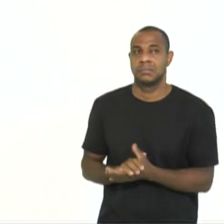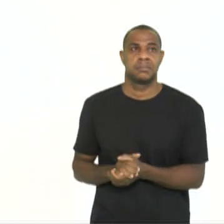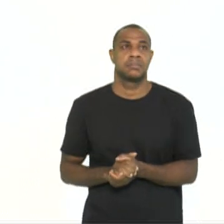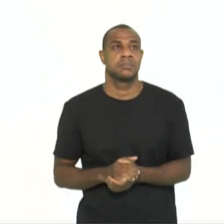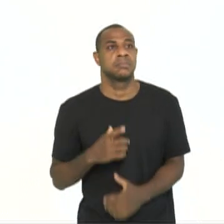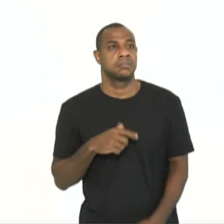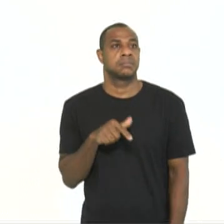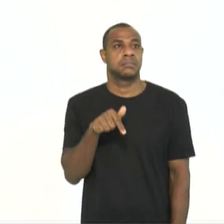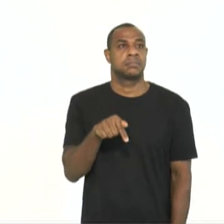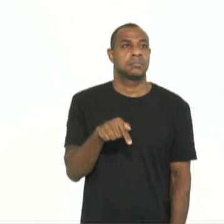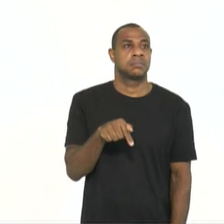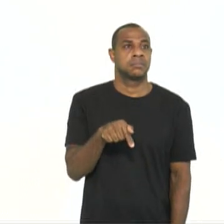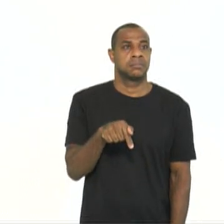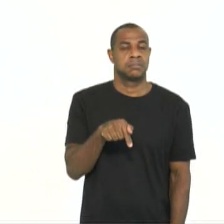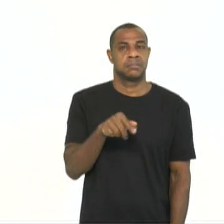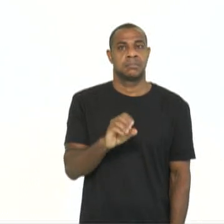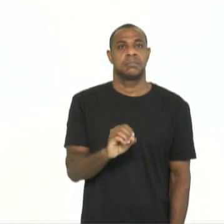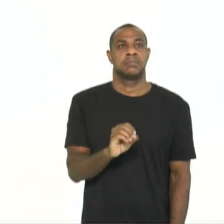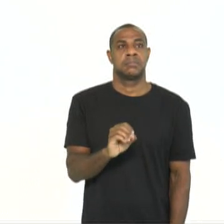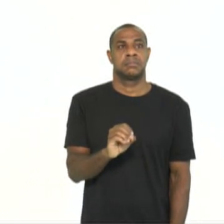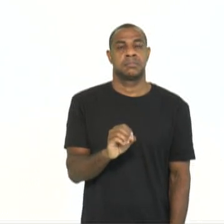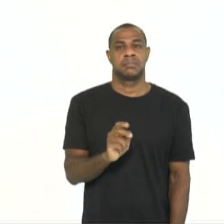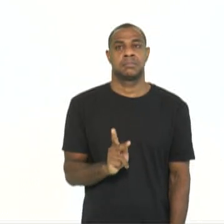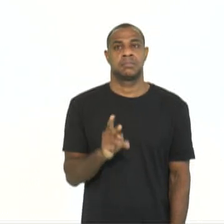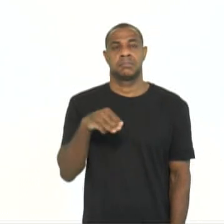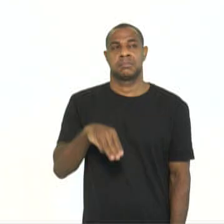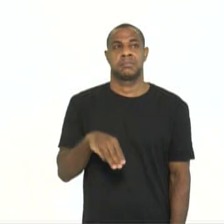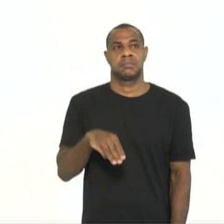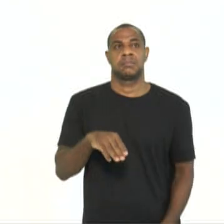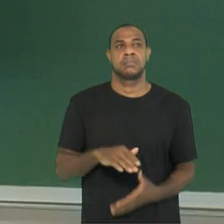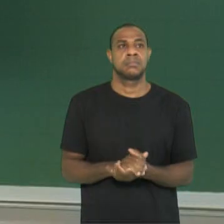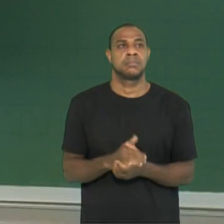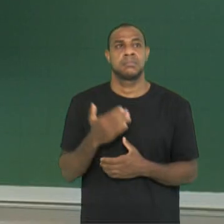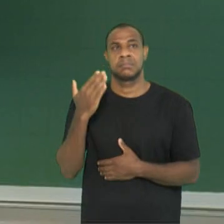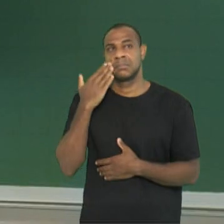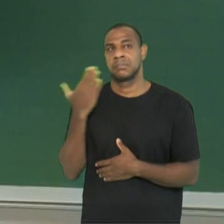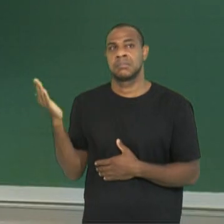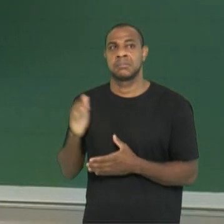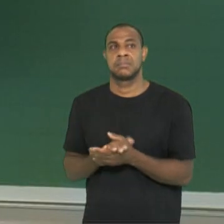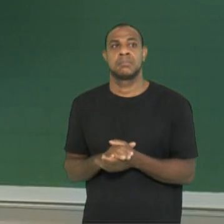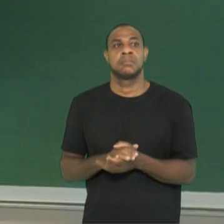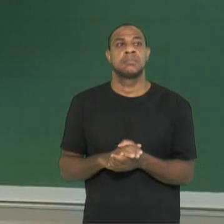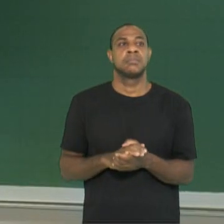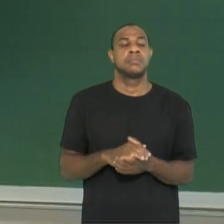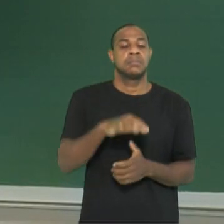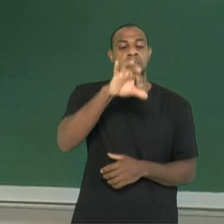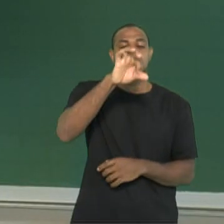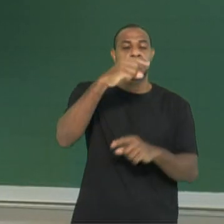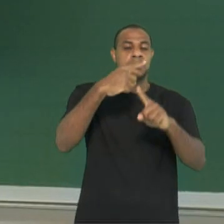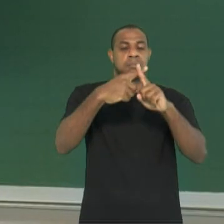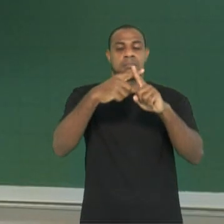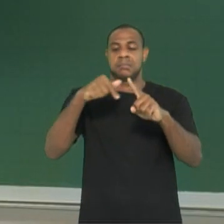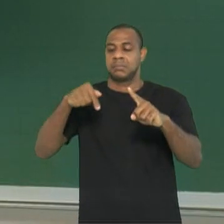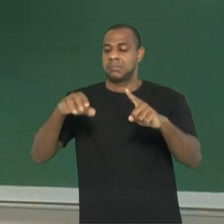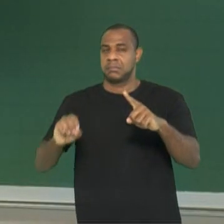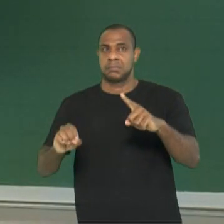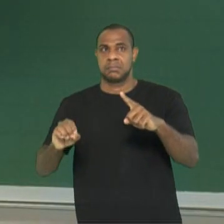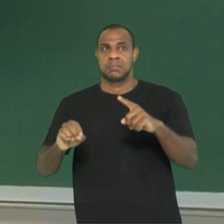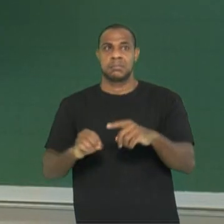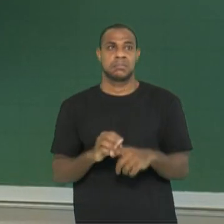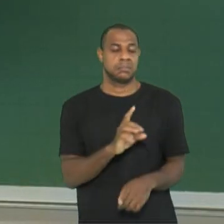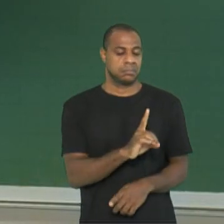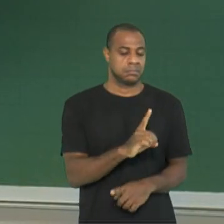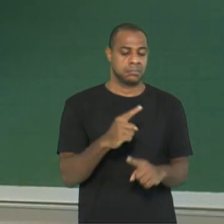com 70 quilômetros. E aí nós vamos fazer a multiplicação, 9 vezes 70, D vezes